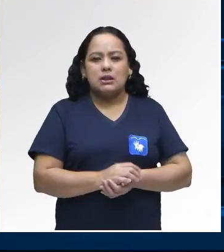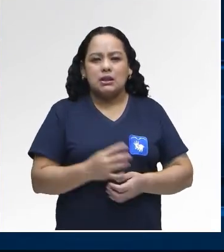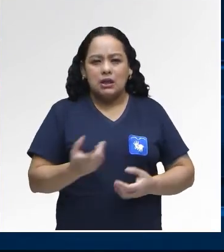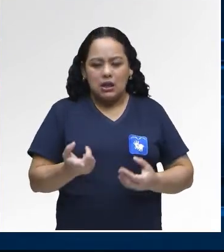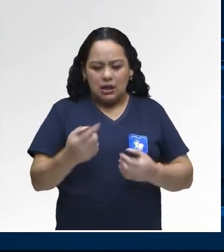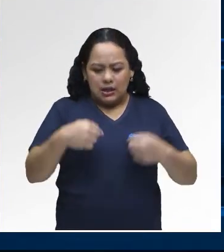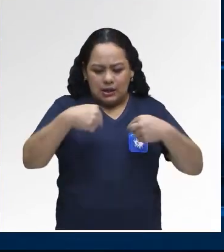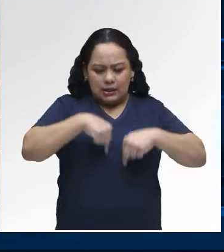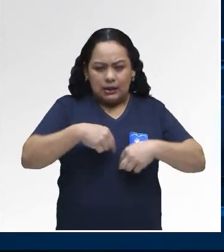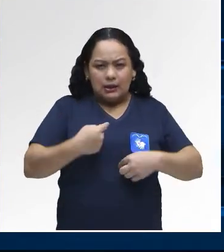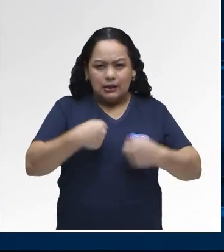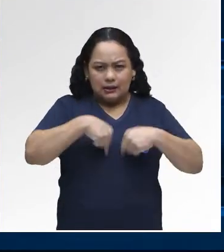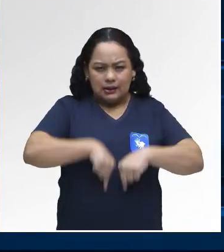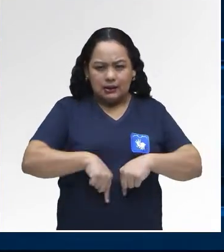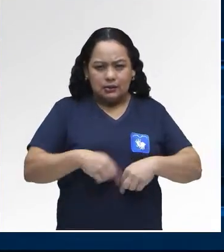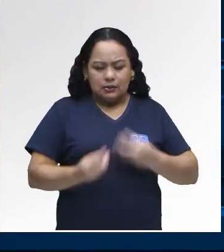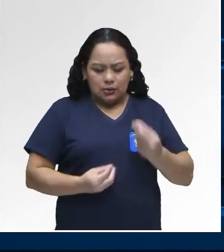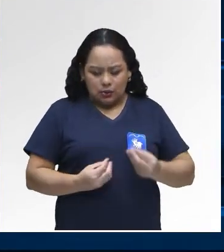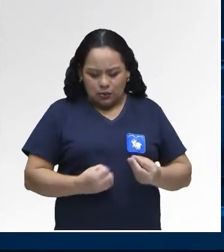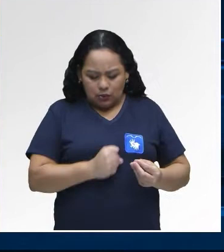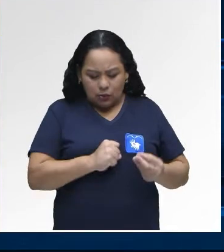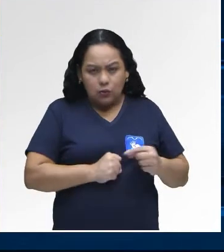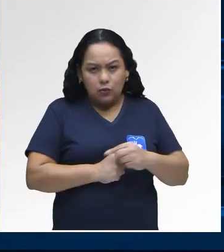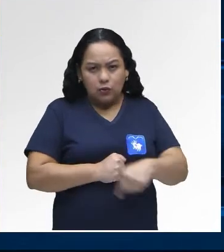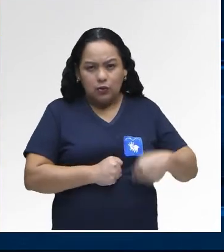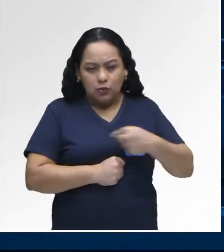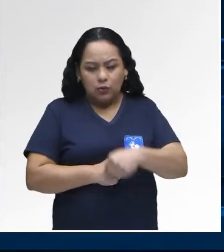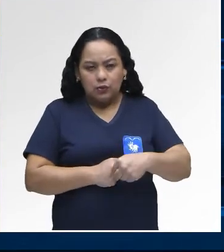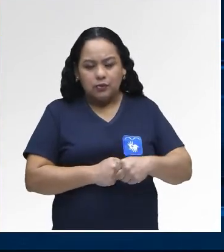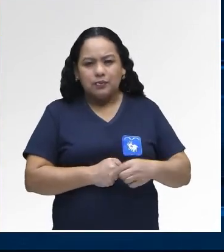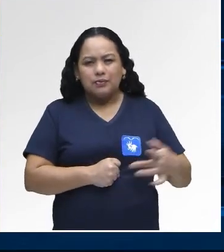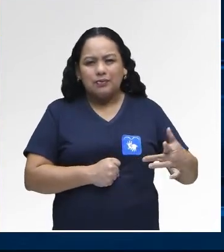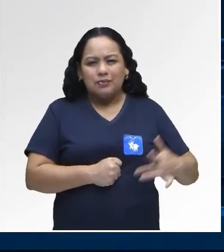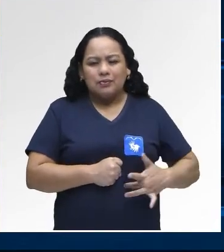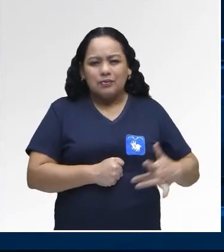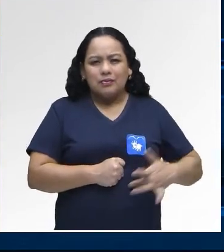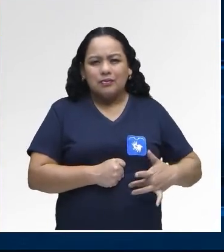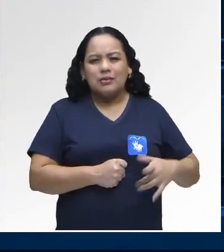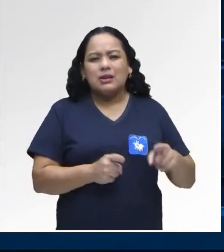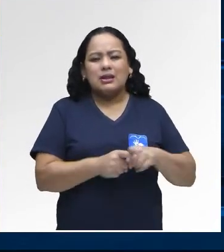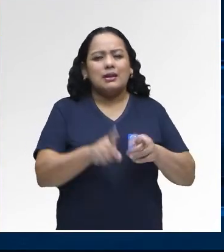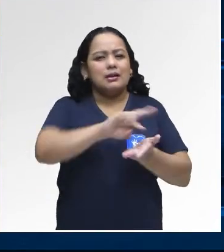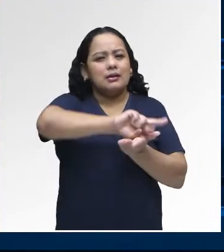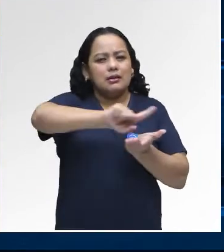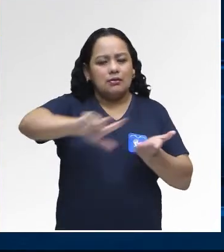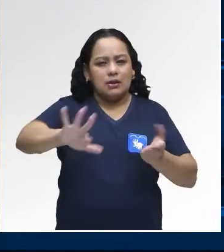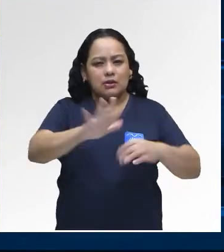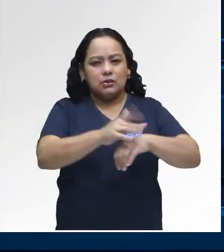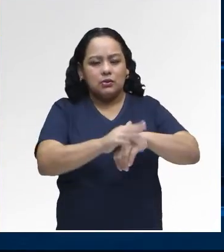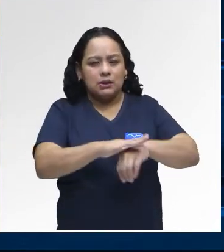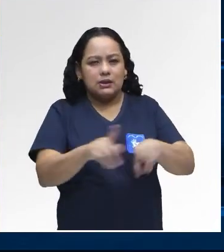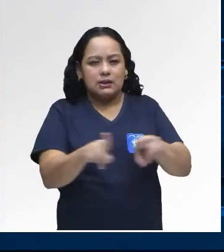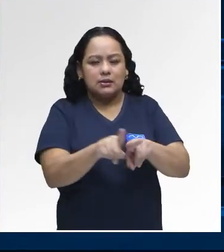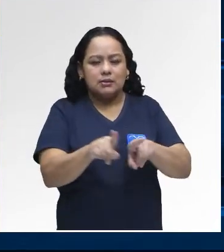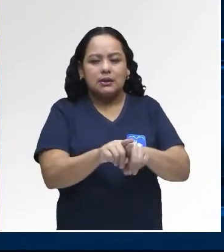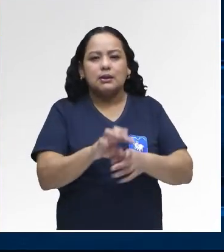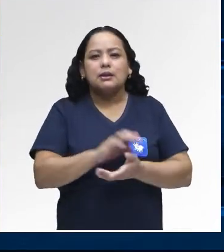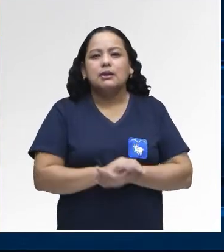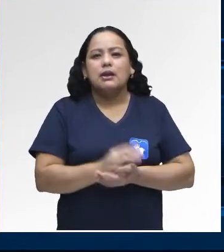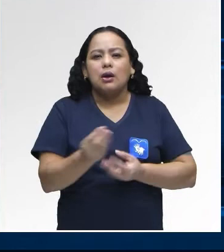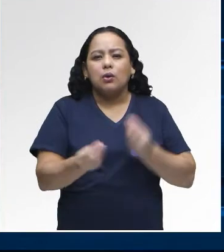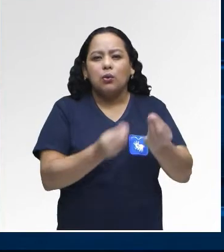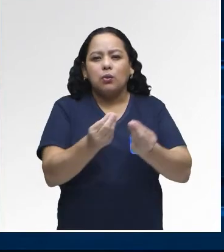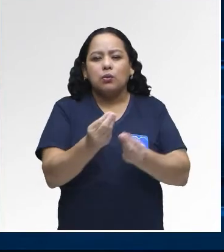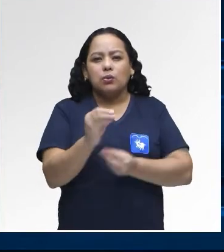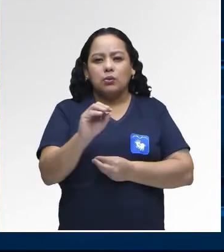estômago também são doenças graves. Além de gastrite, né? Que é aquela acidez